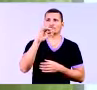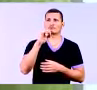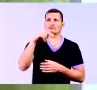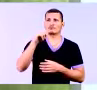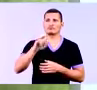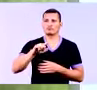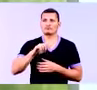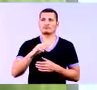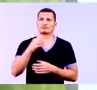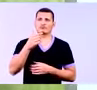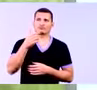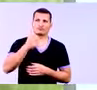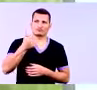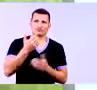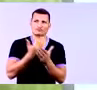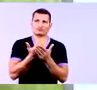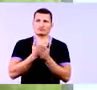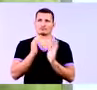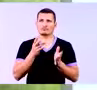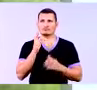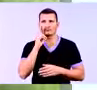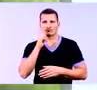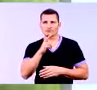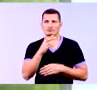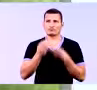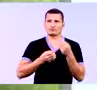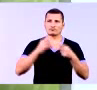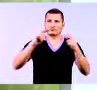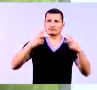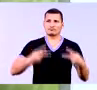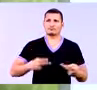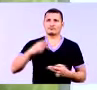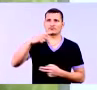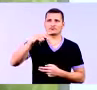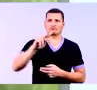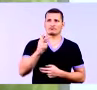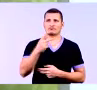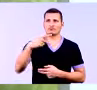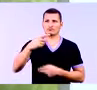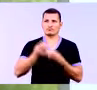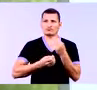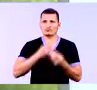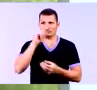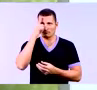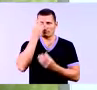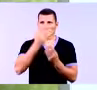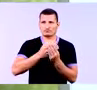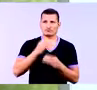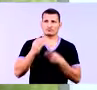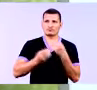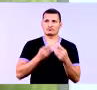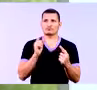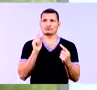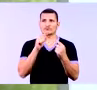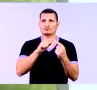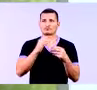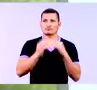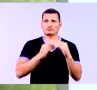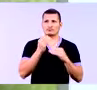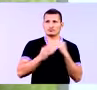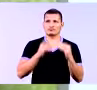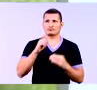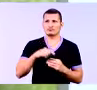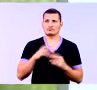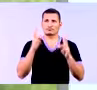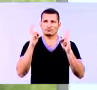primeiras aulas, nós vimos como utilizar o HTML, o PHP, como criar arquivos, como conectar o banco de dados, que sem dúvida é